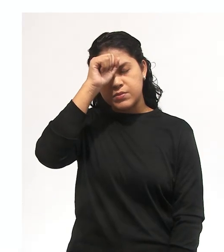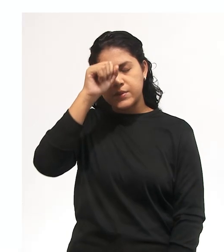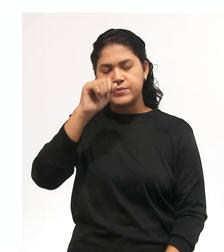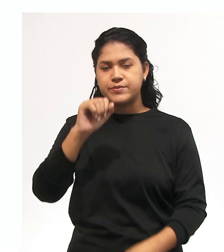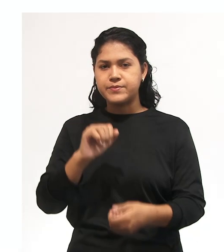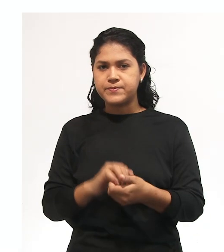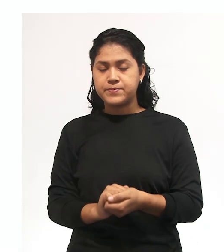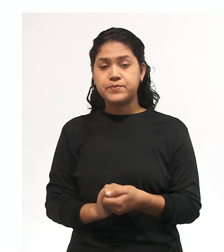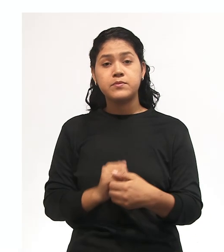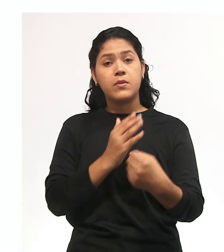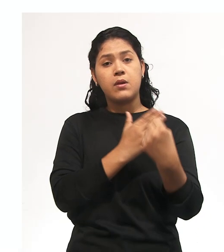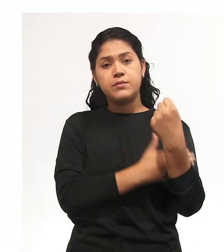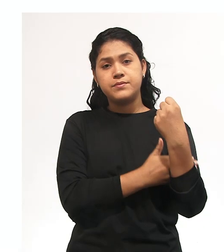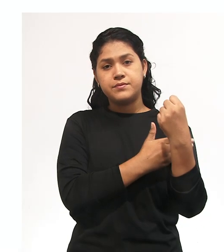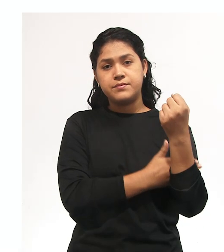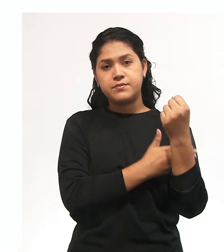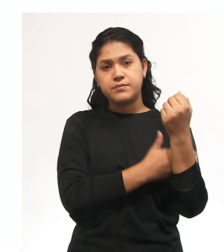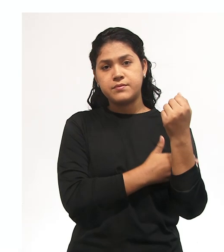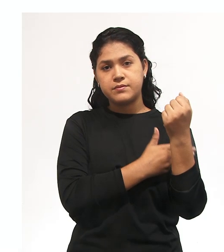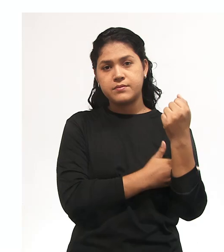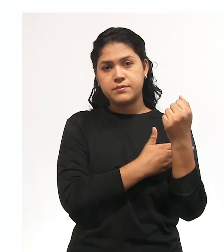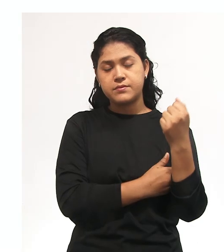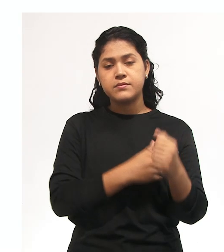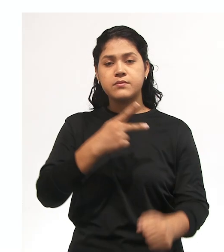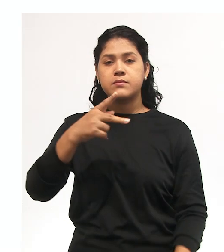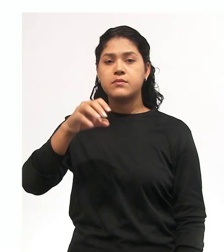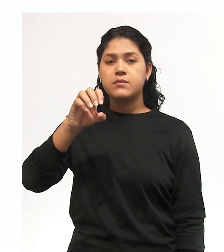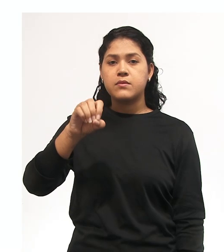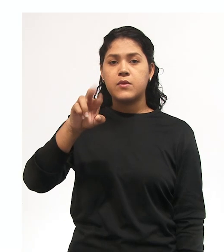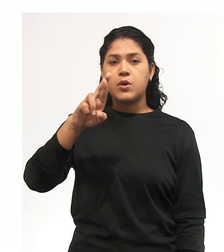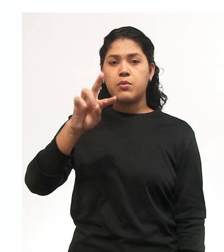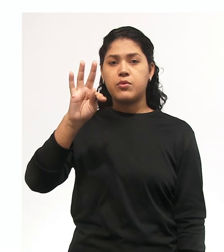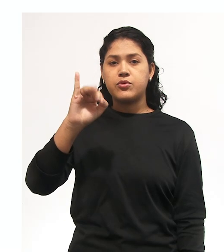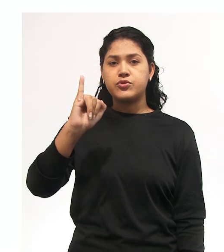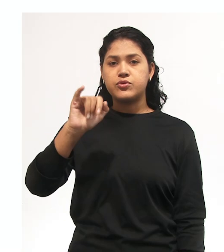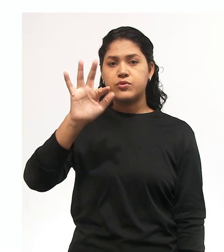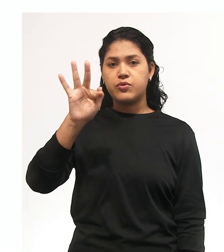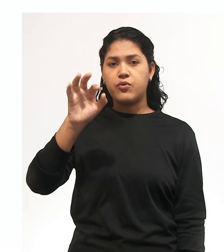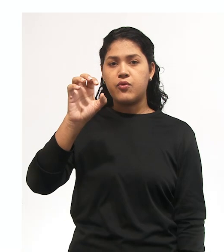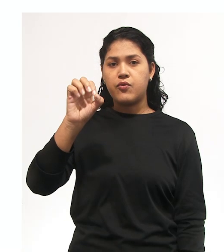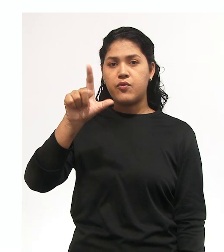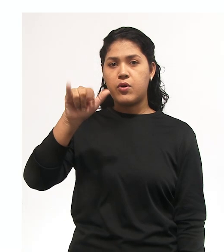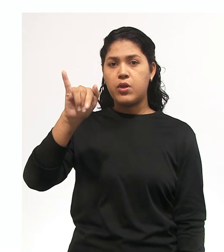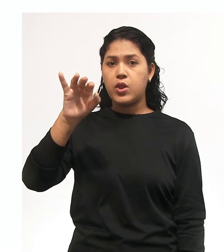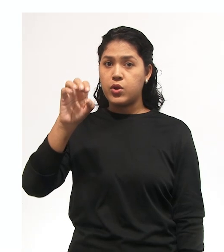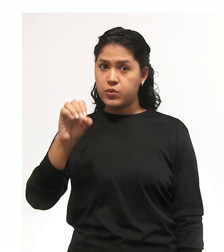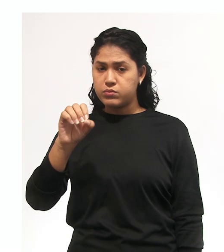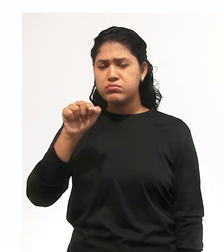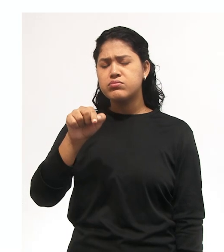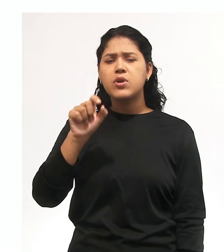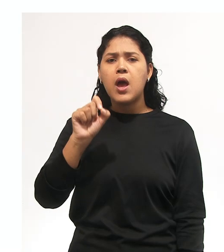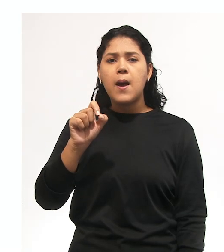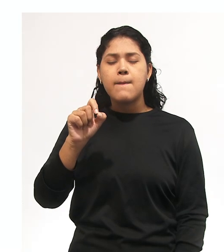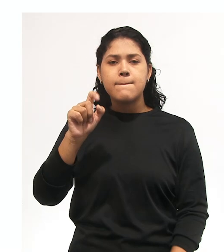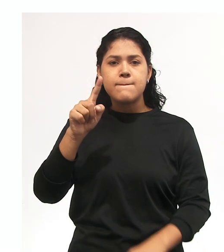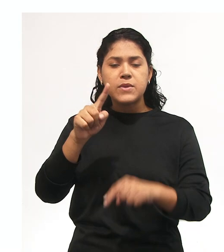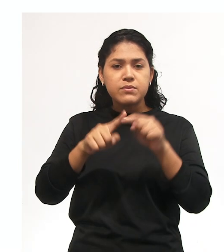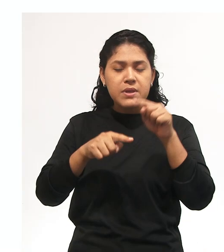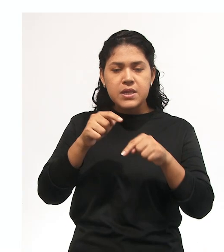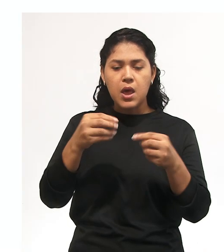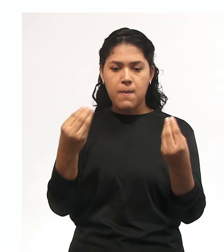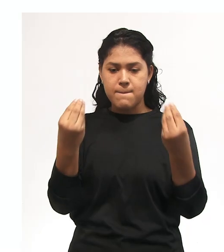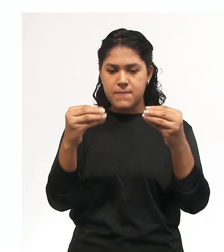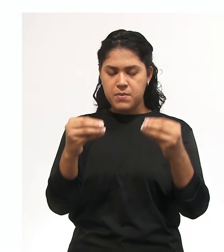utilizado. Portfólios. Ele permite uma abordagem mais holística, mais ampla, faz com que os alunos